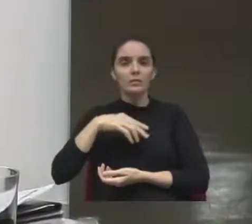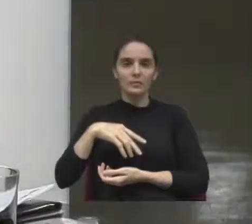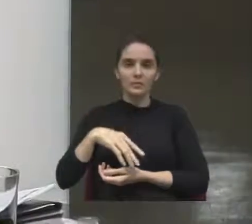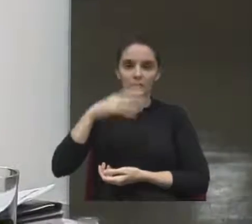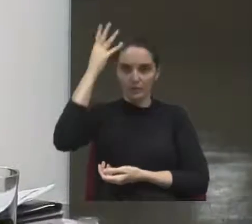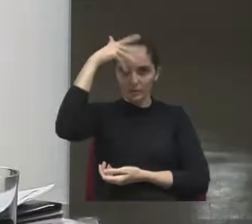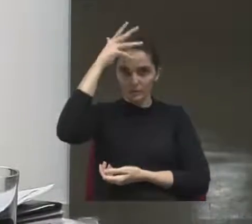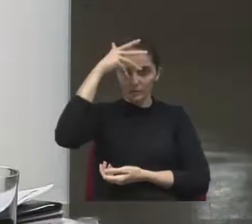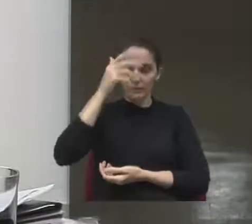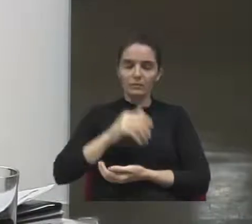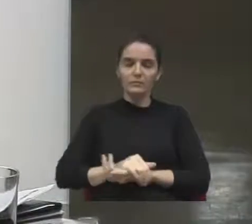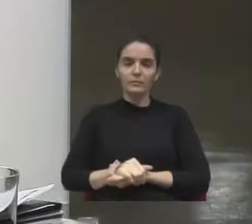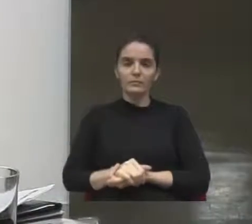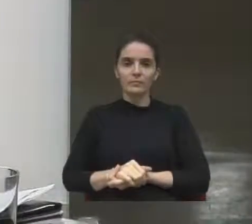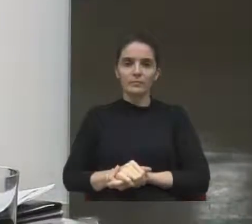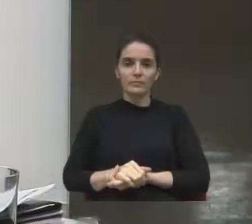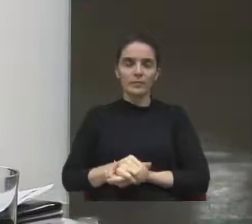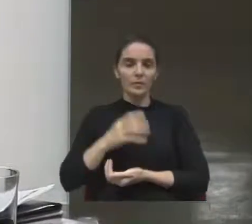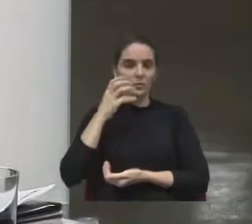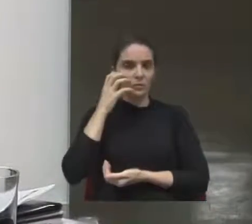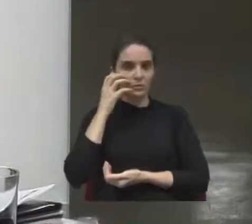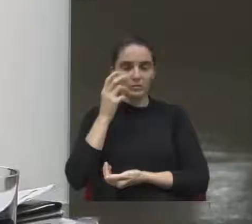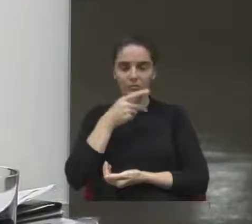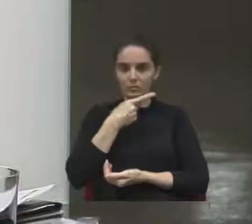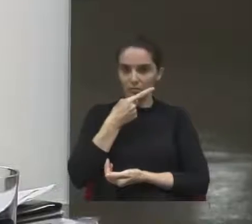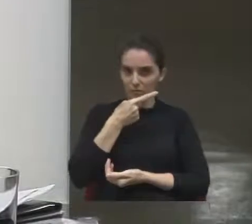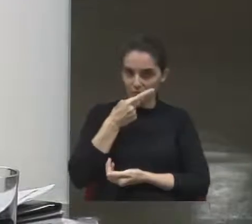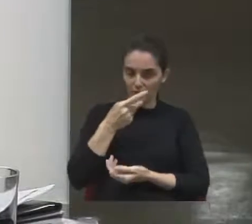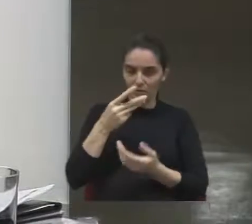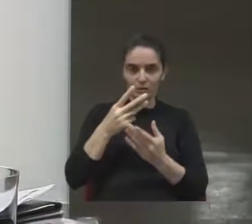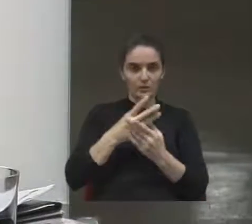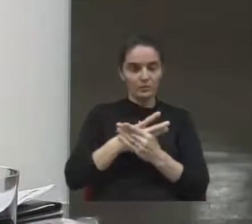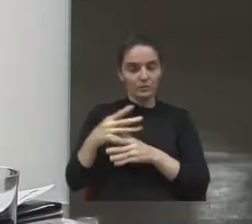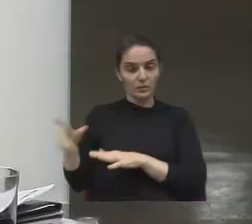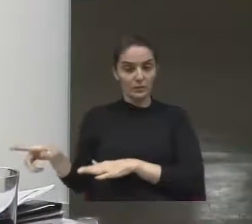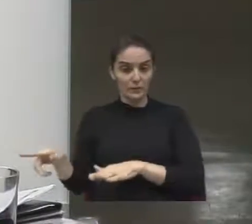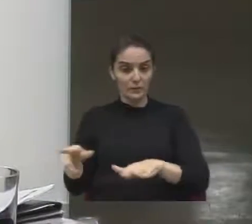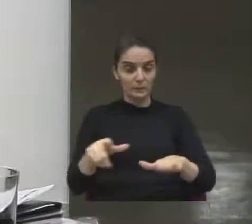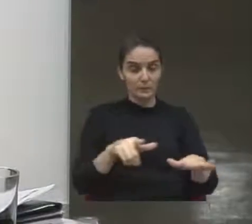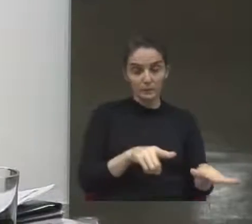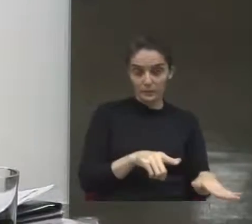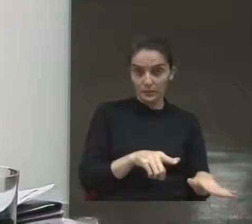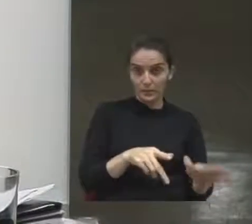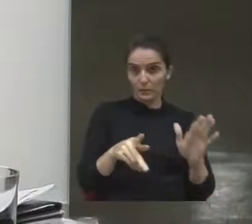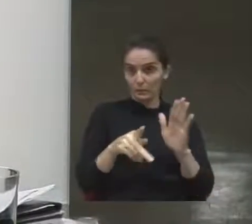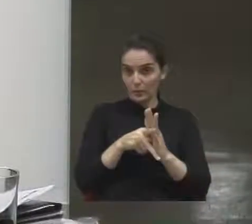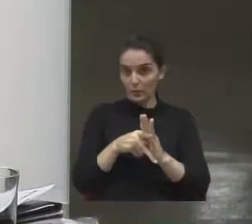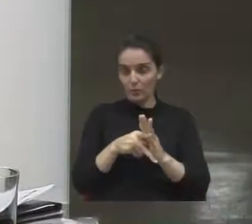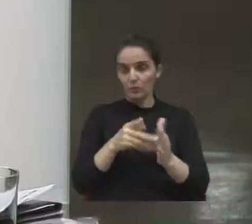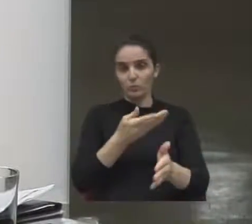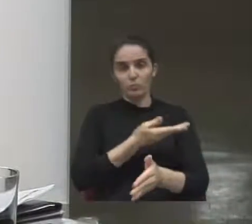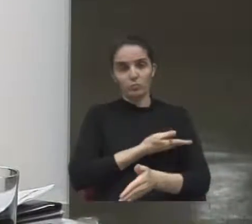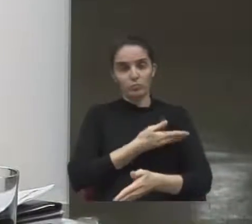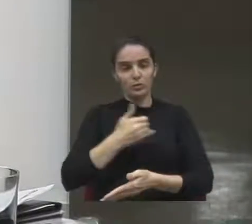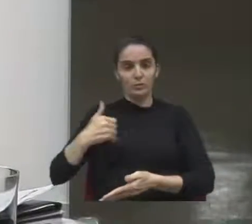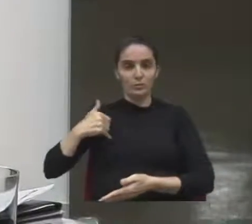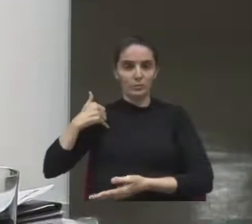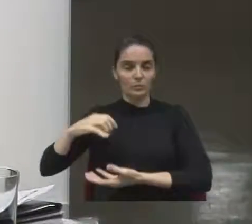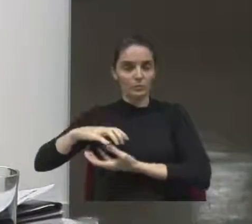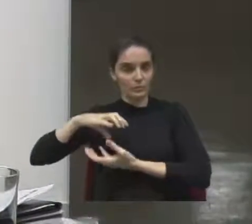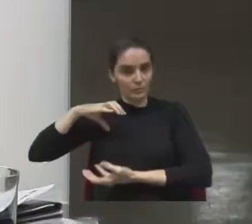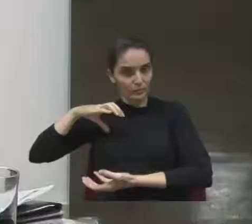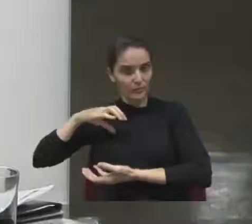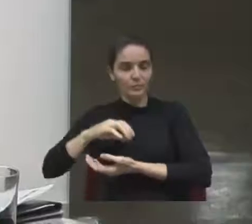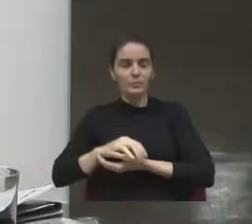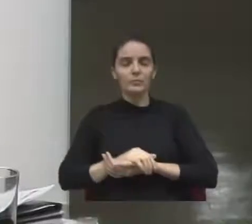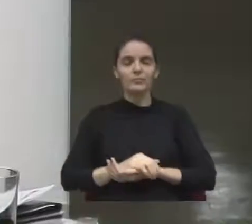o senhor traz para dentro dessa Câmara, uma semana do Amigo do Idoso, uma coisa que acontece no nosso município, que